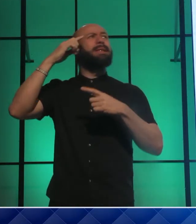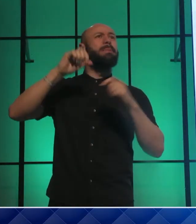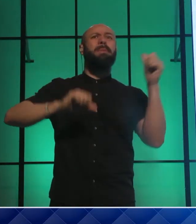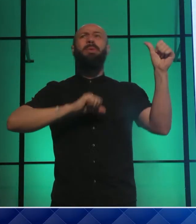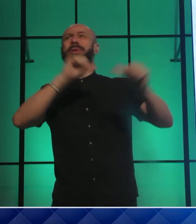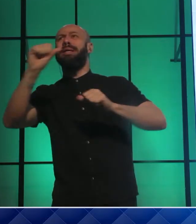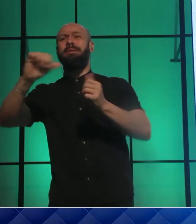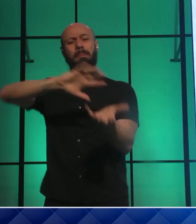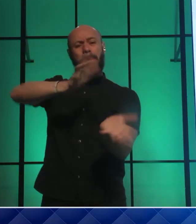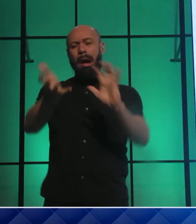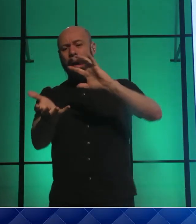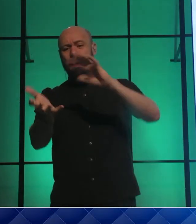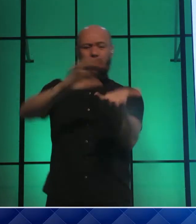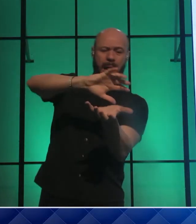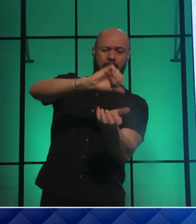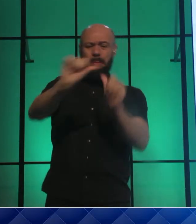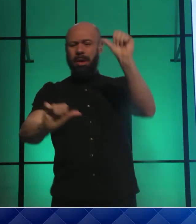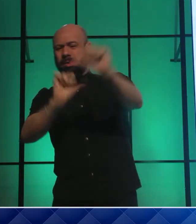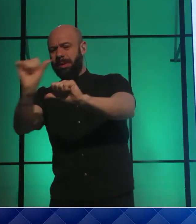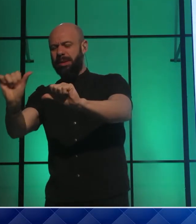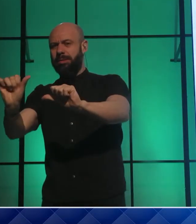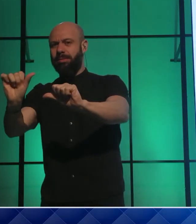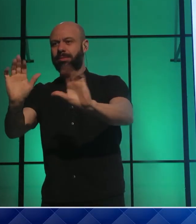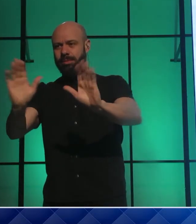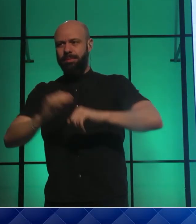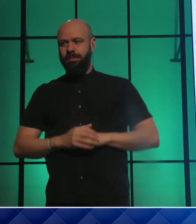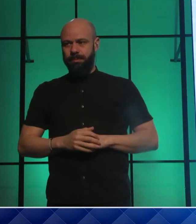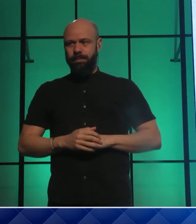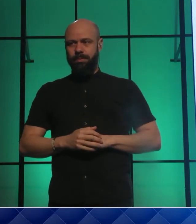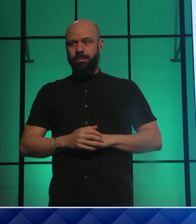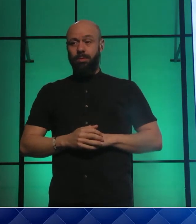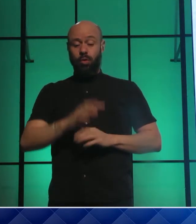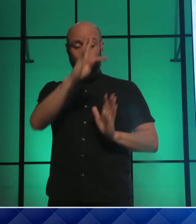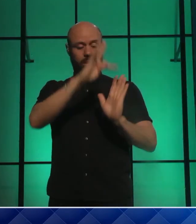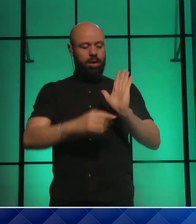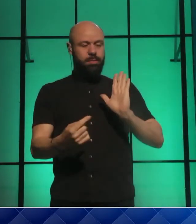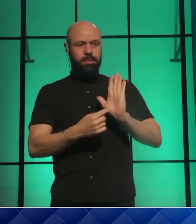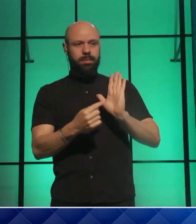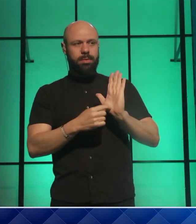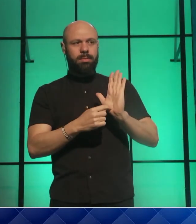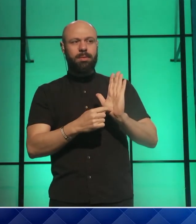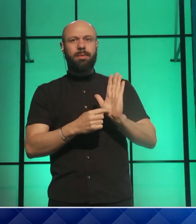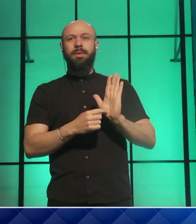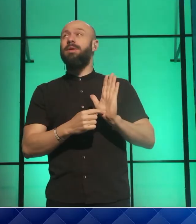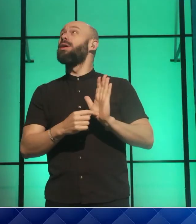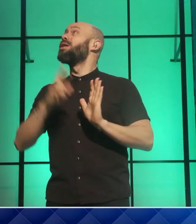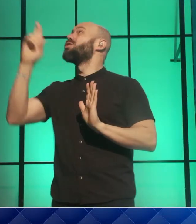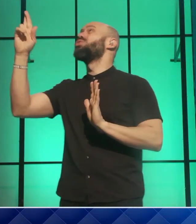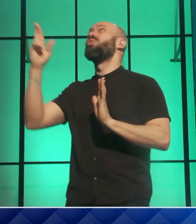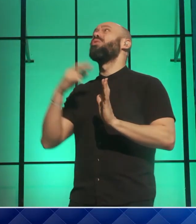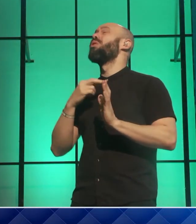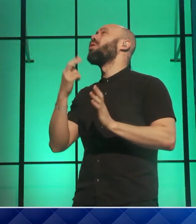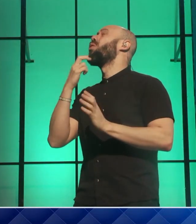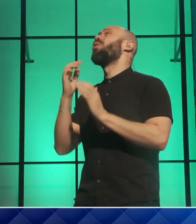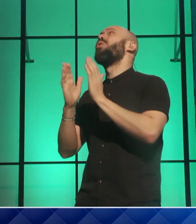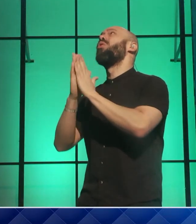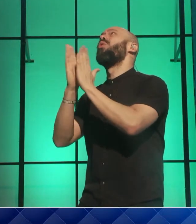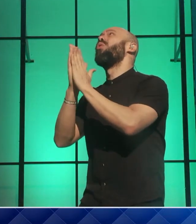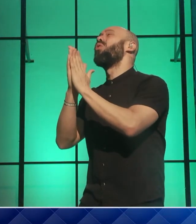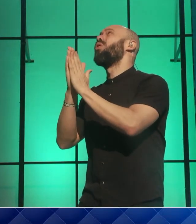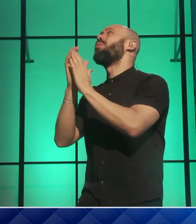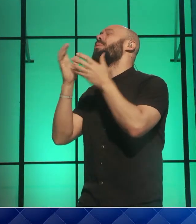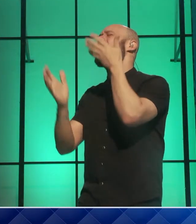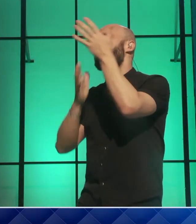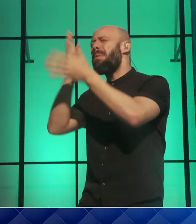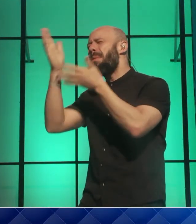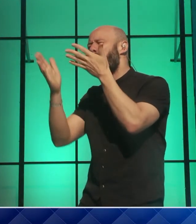mudanças. E observe o que ele diz: Ouve a minha oração, Senhor. Chegue a